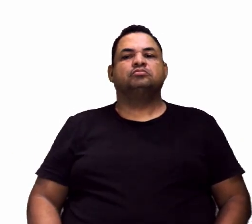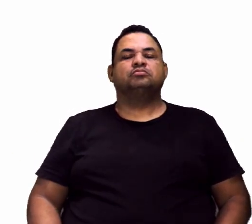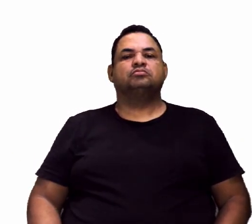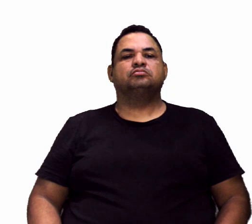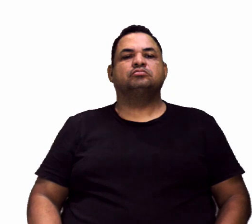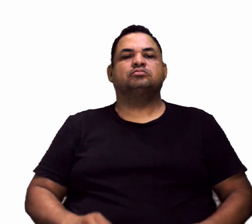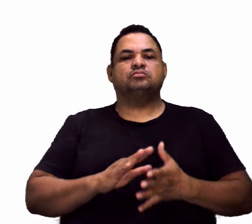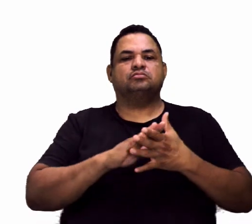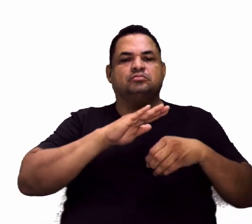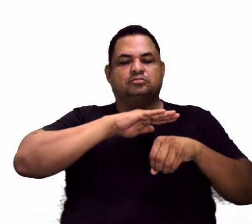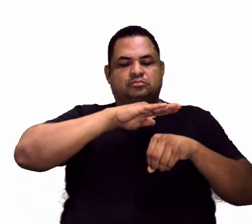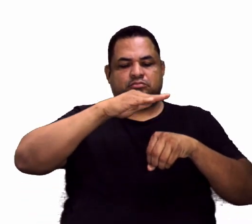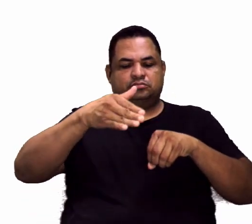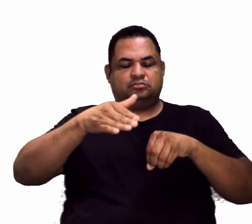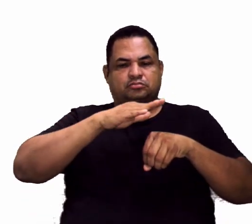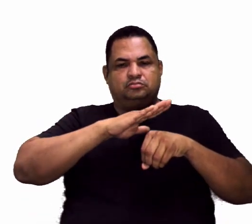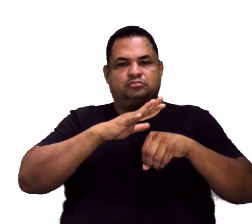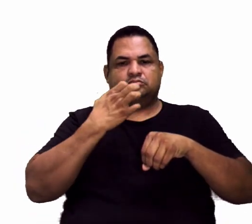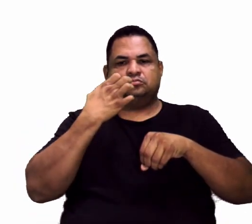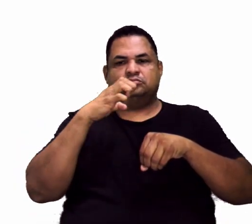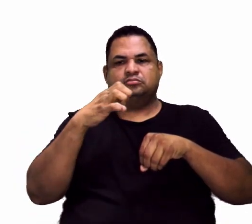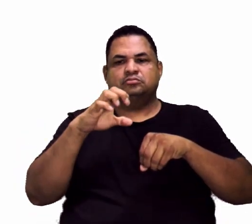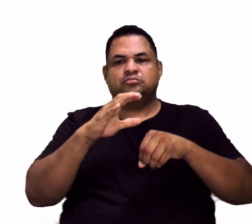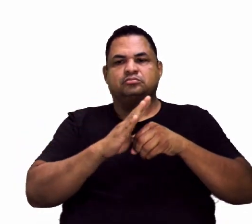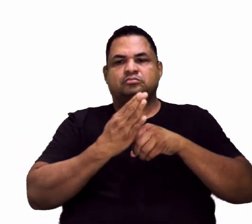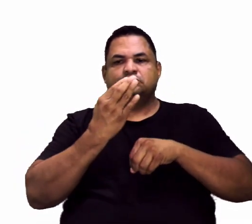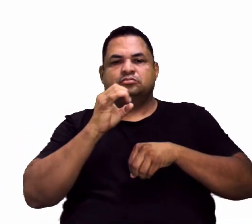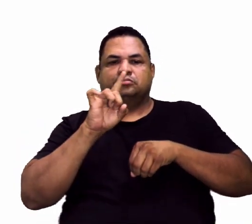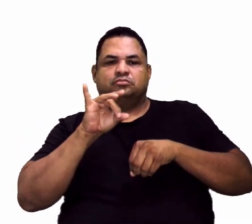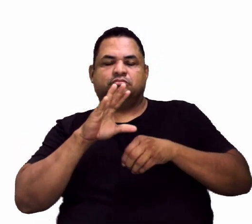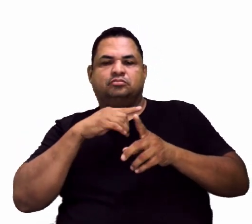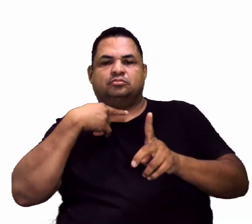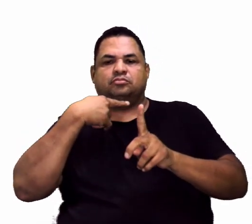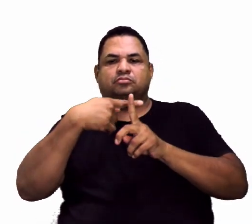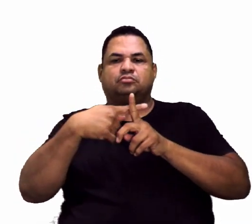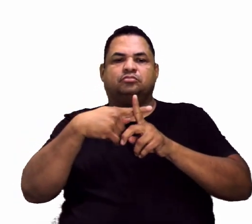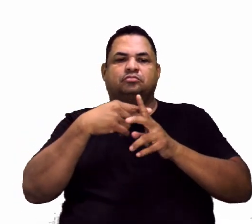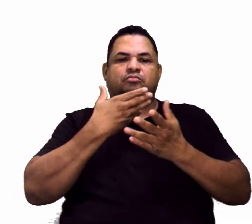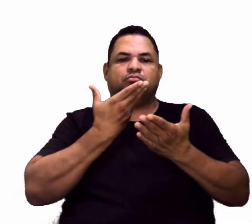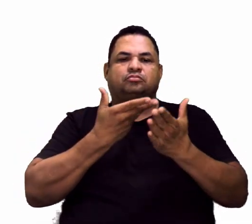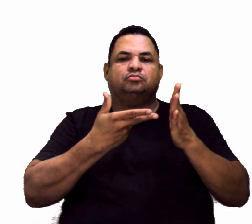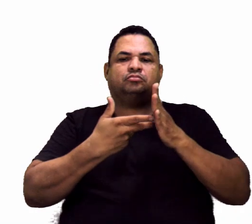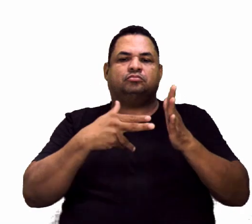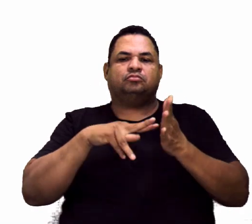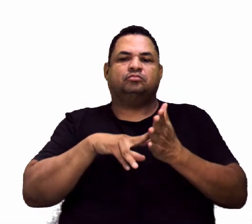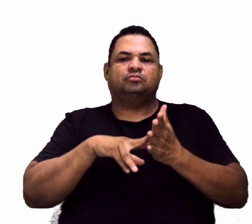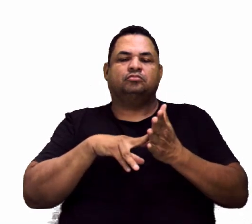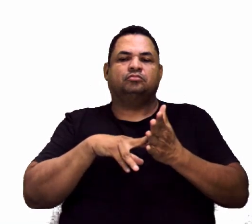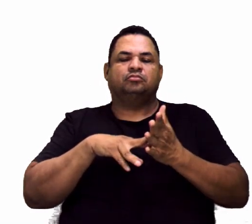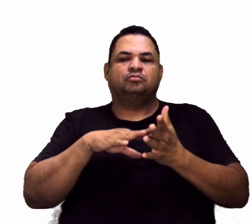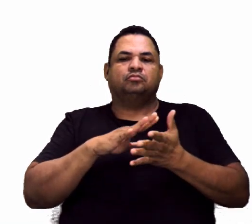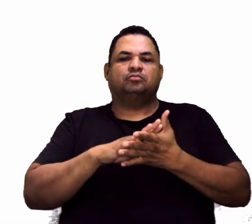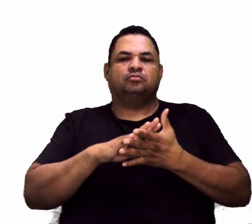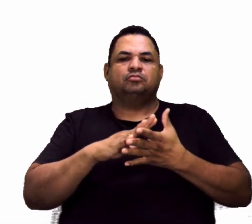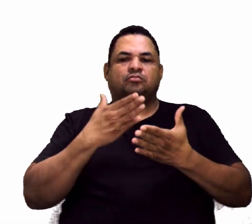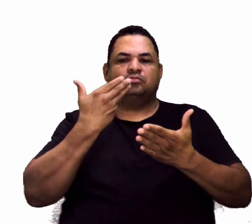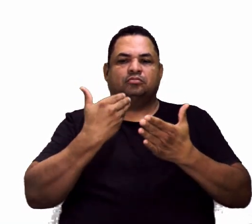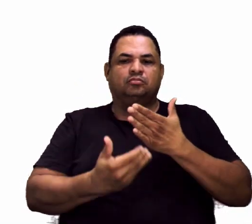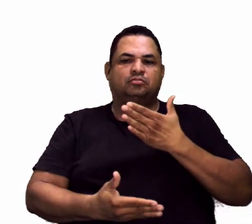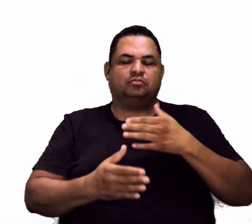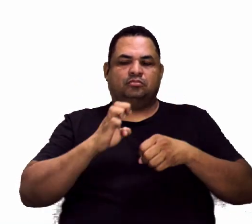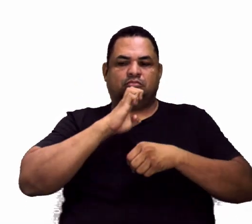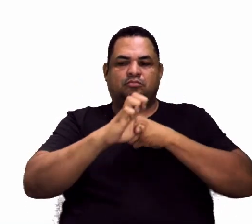relação à distribuição eletrônica de um cátion, que ele é o íon positivo, que significa dizer o quê? Que ele